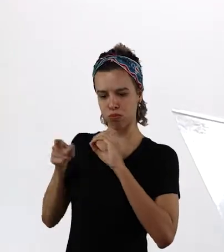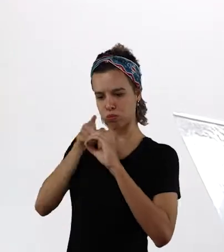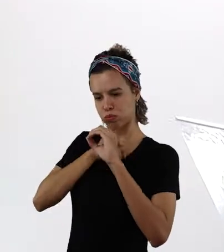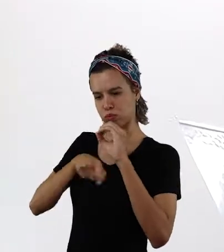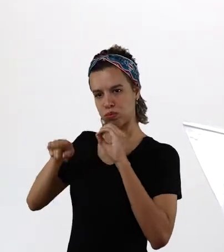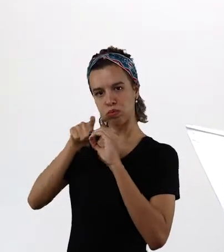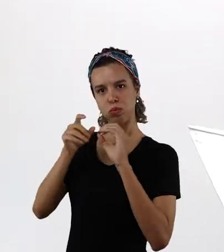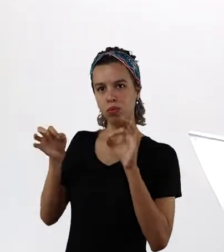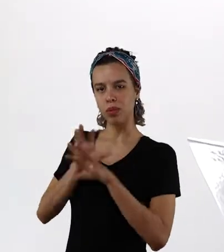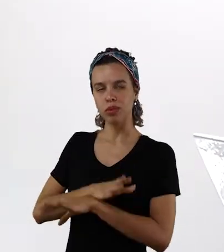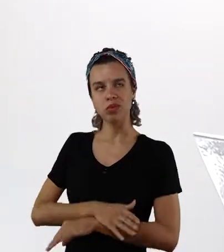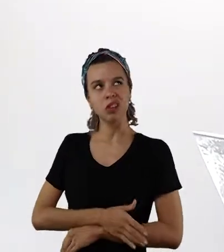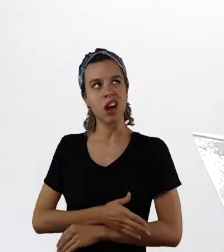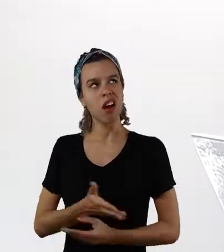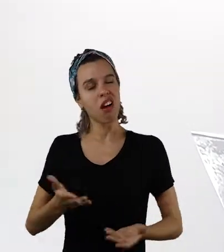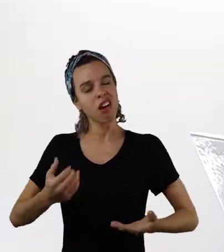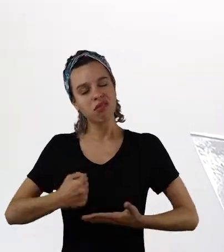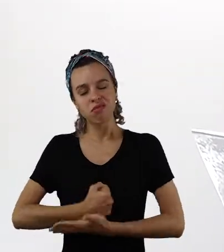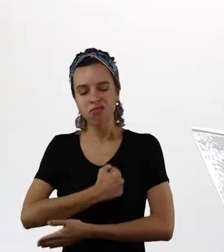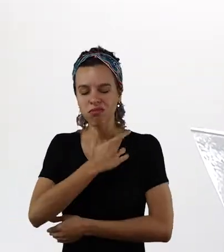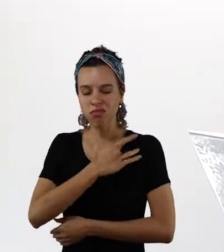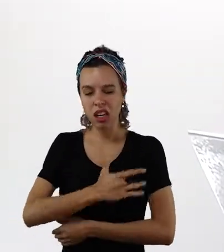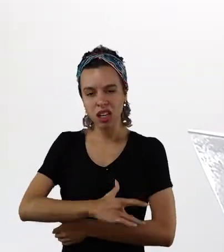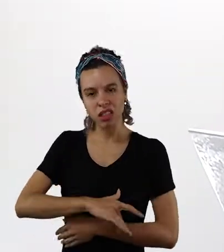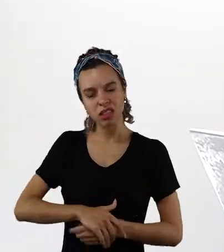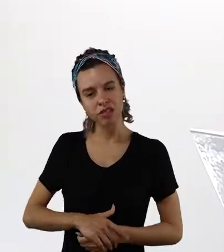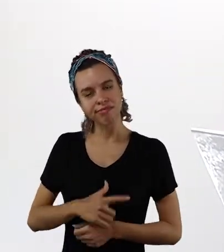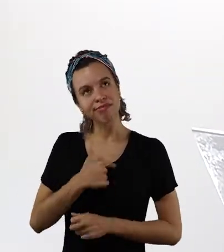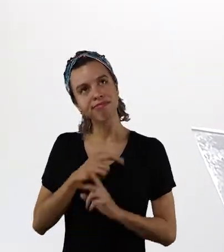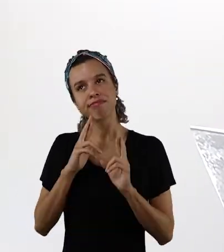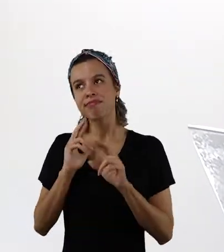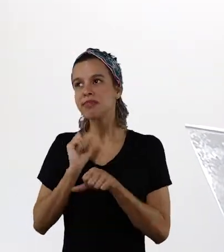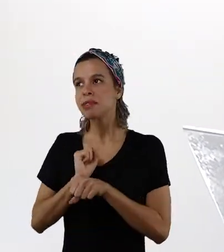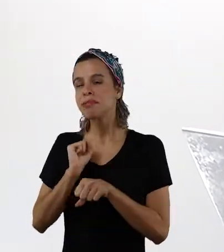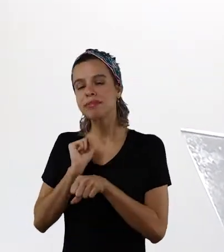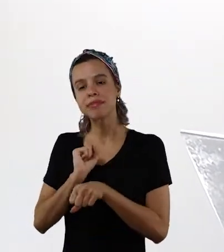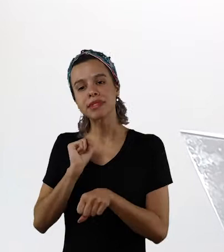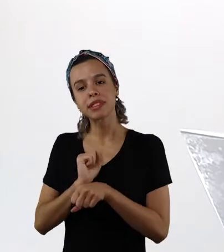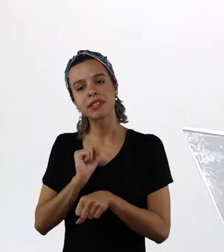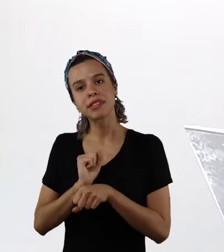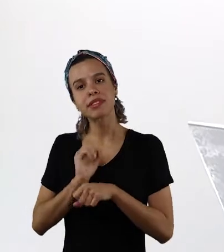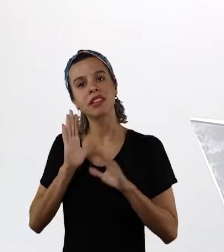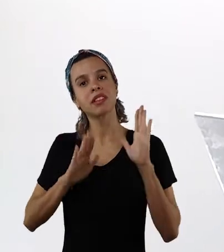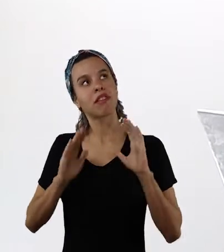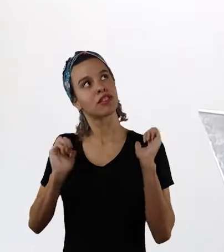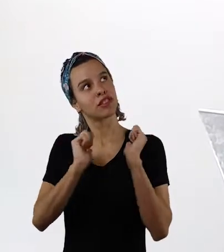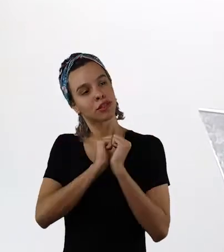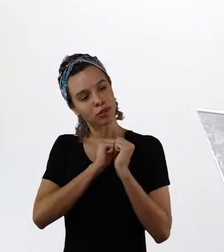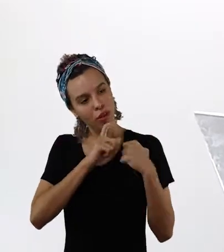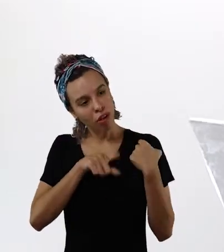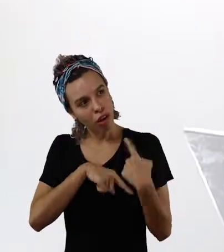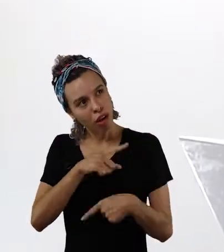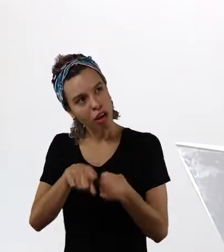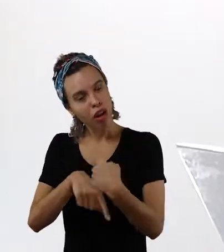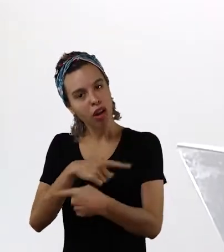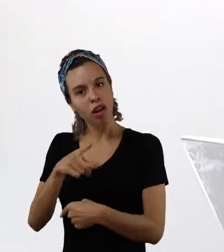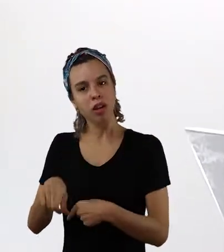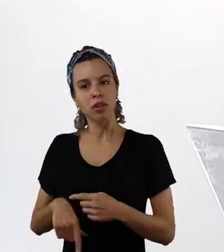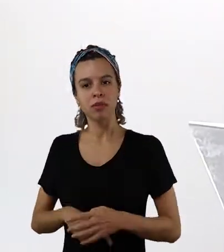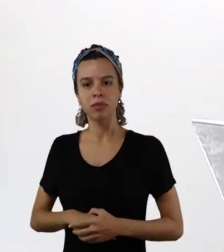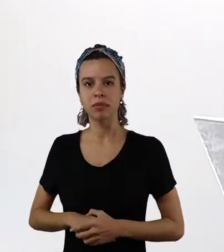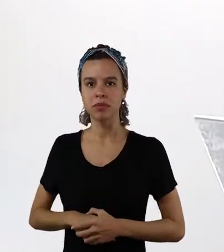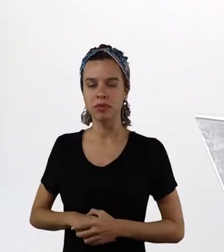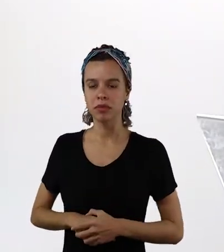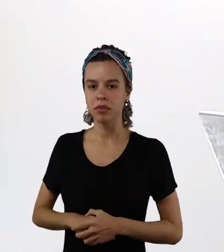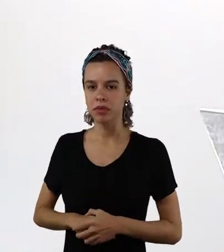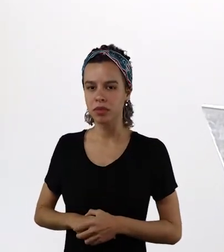encaixar. Que pena, disse a parte que falta. Eu esperava talvez poder rolar com